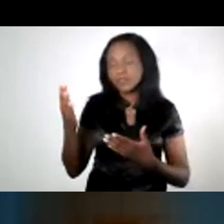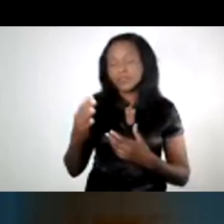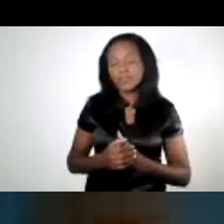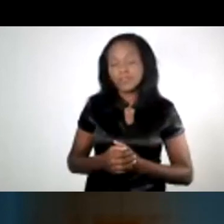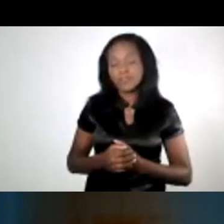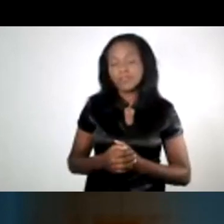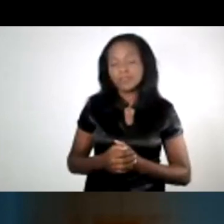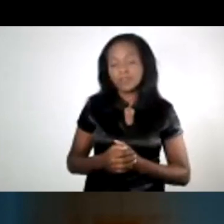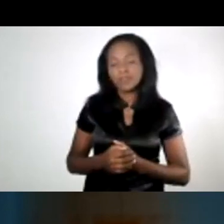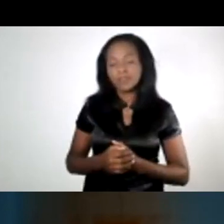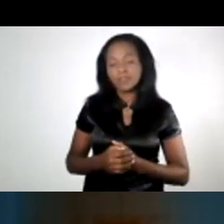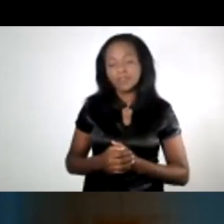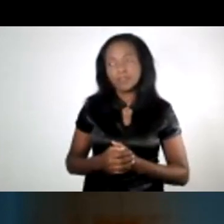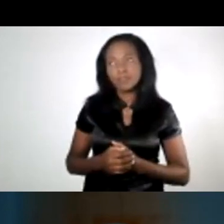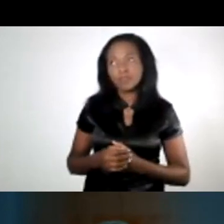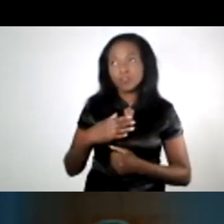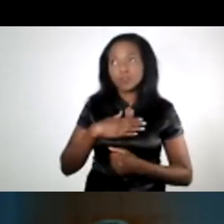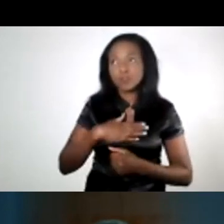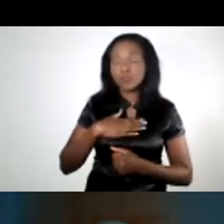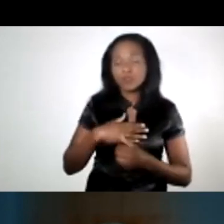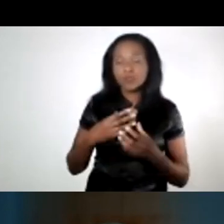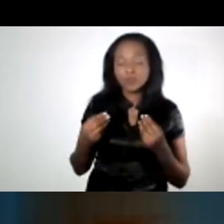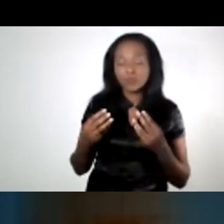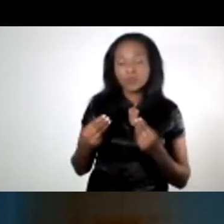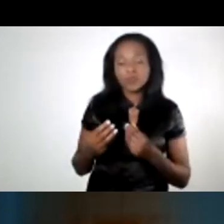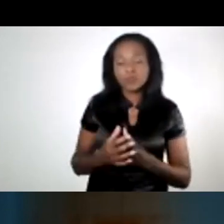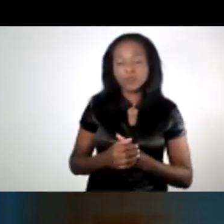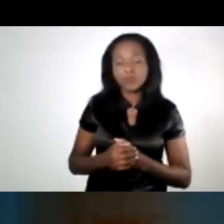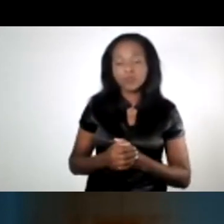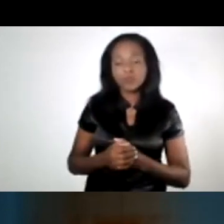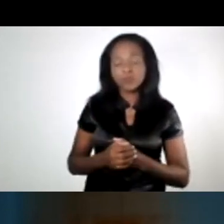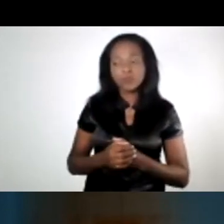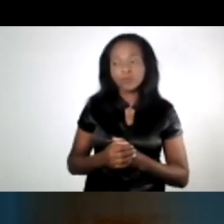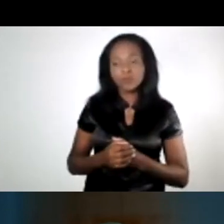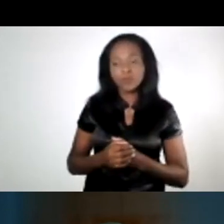eu senti quando eu li o livro de vocês. Parabéns.